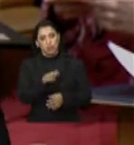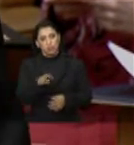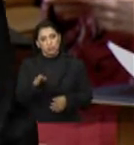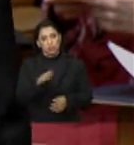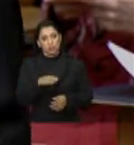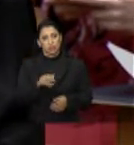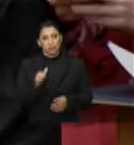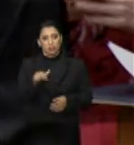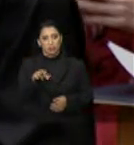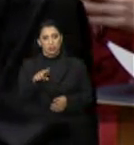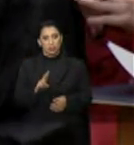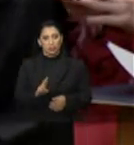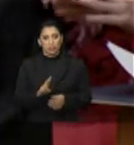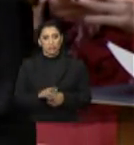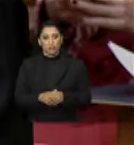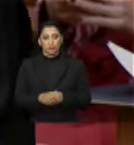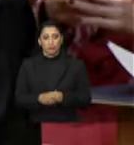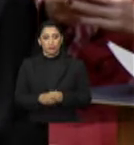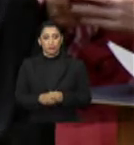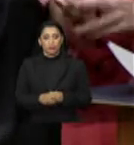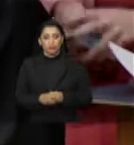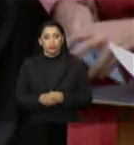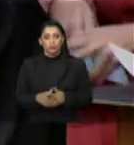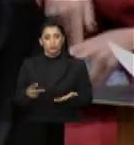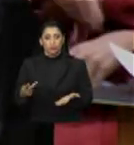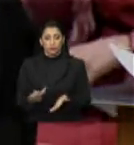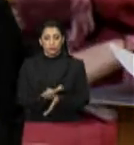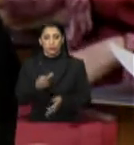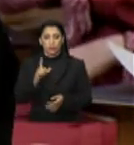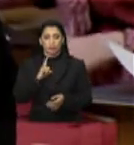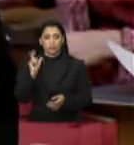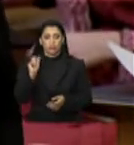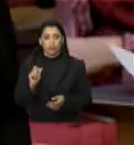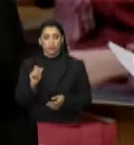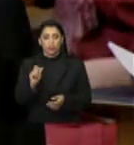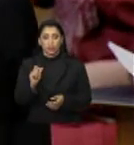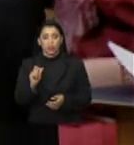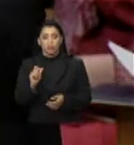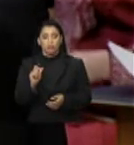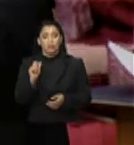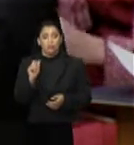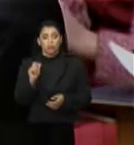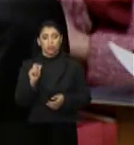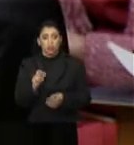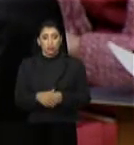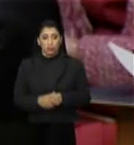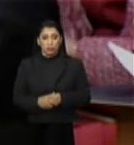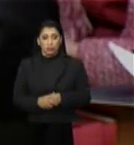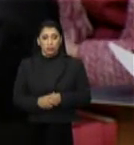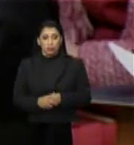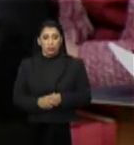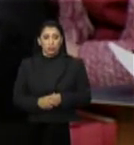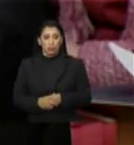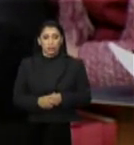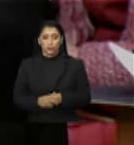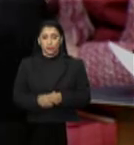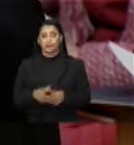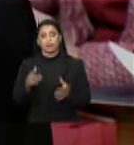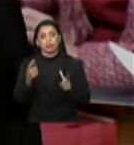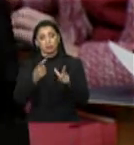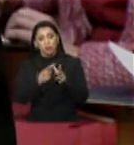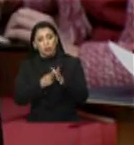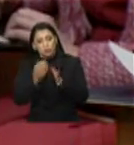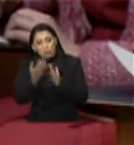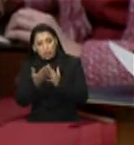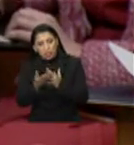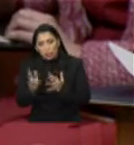A Fazenda venha aos Tribunal Federal Pede uma tutela provisória para não ser levantado precatório tendo